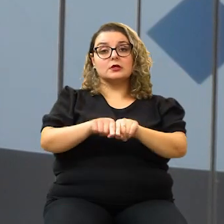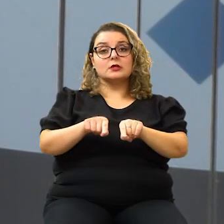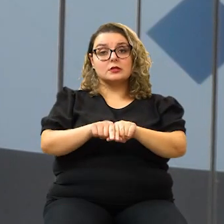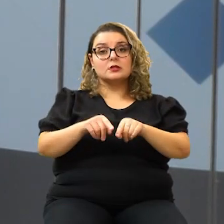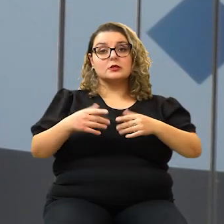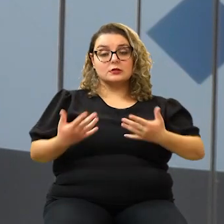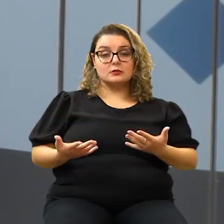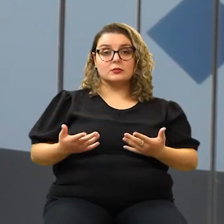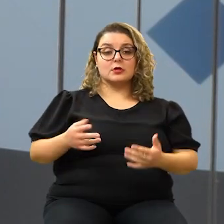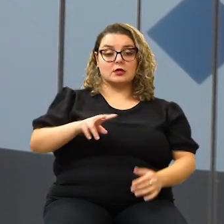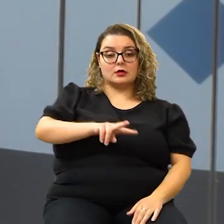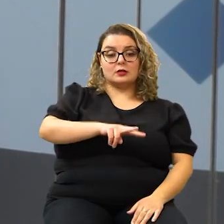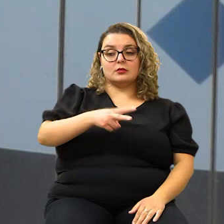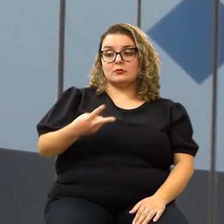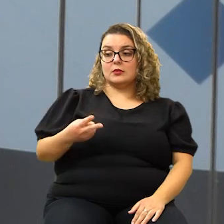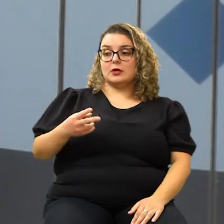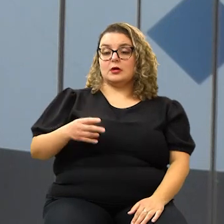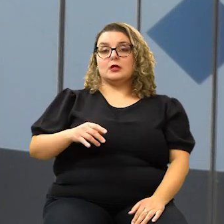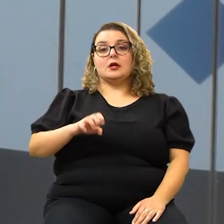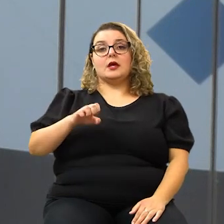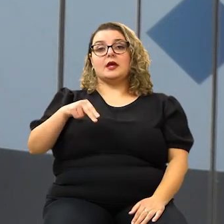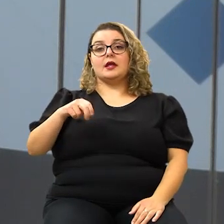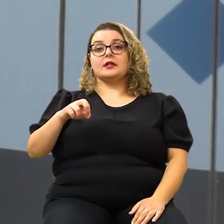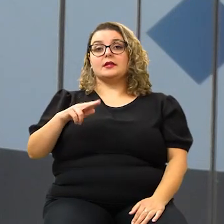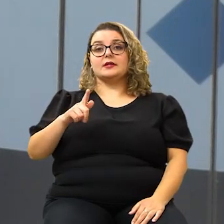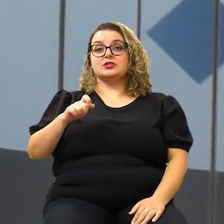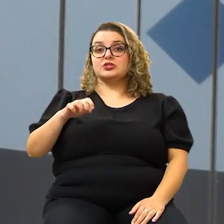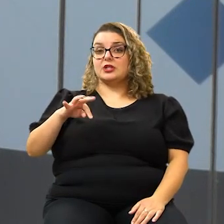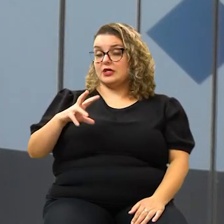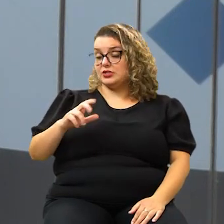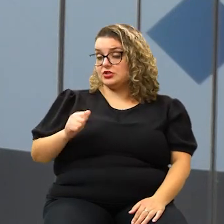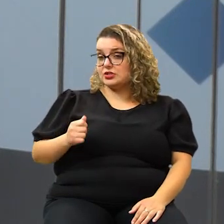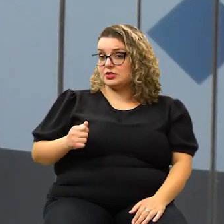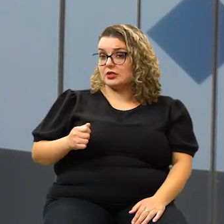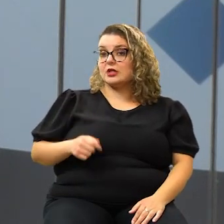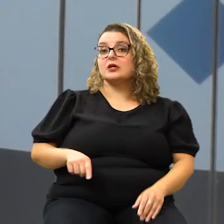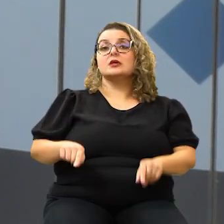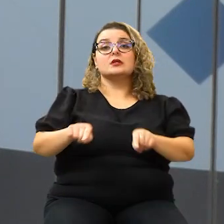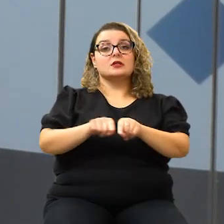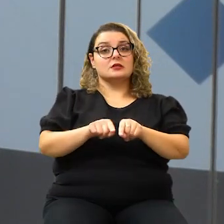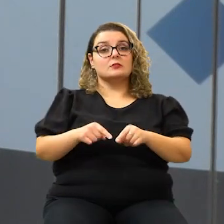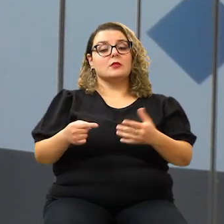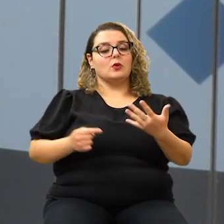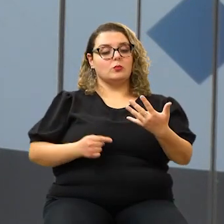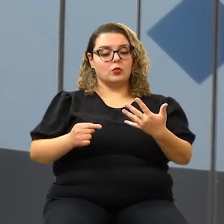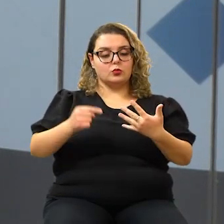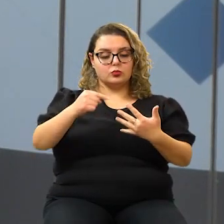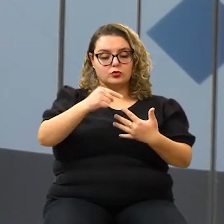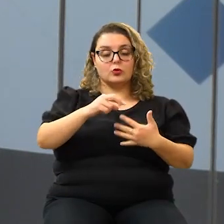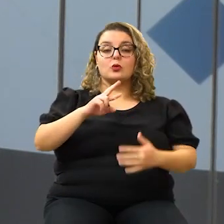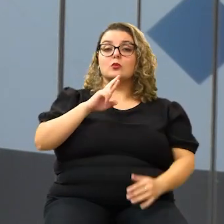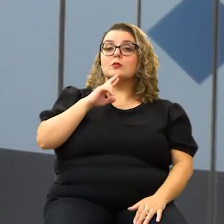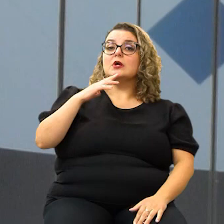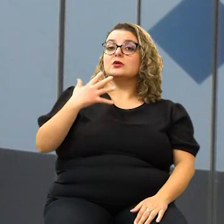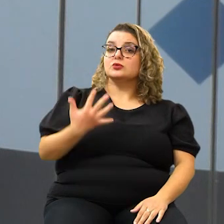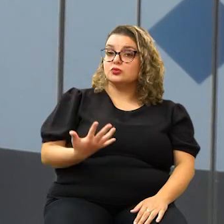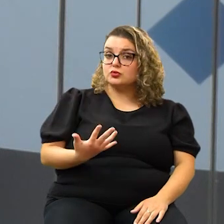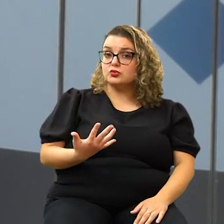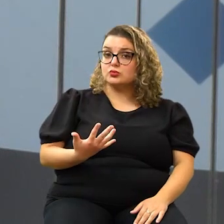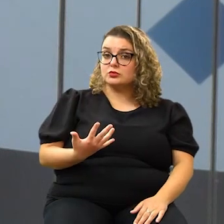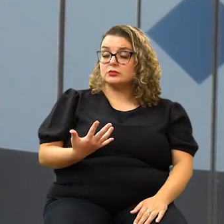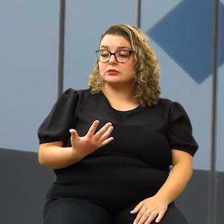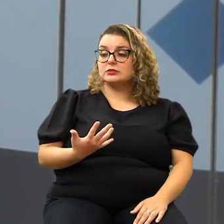da transição energética, né, que é uma questão que vem sendo aí apontada como uma solução para